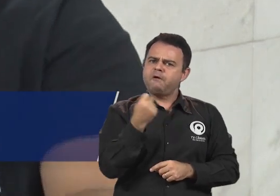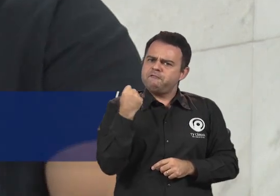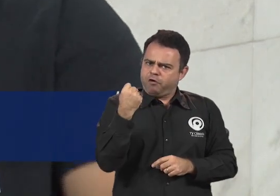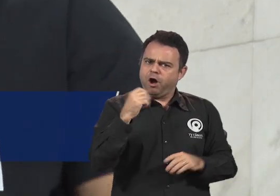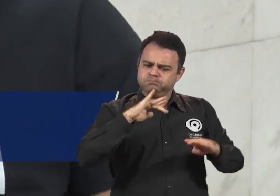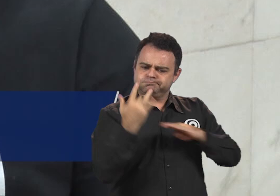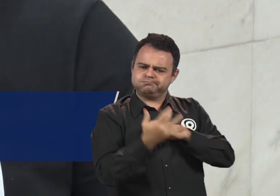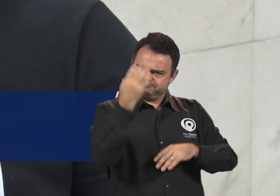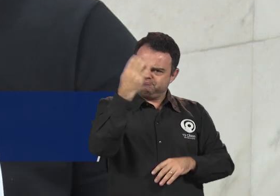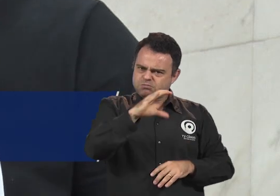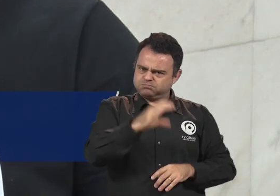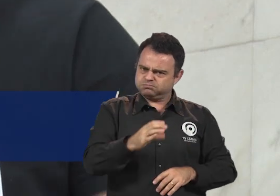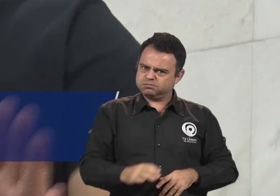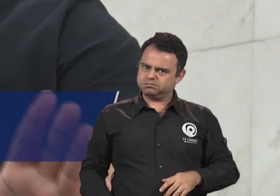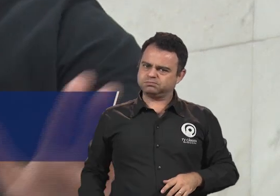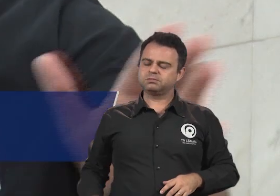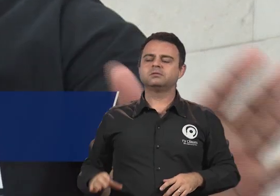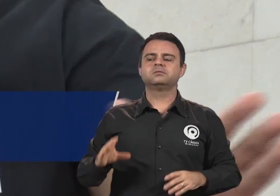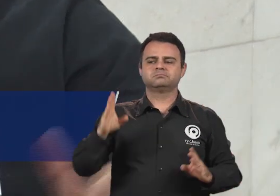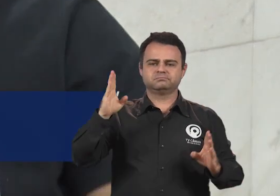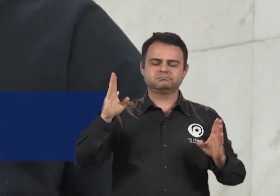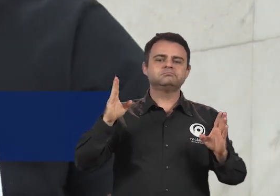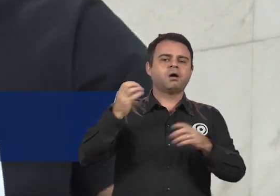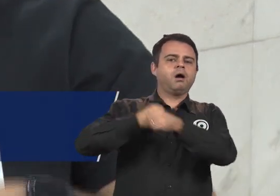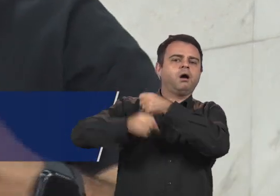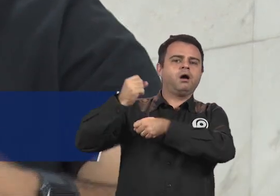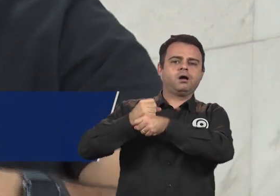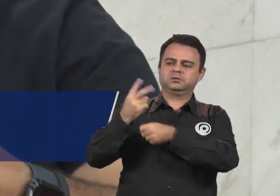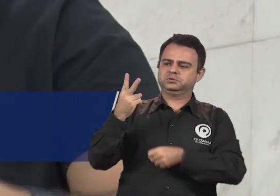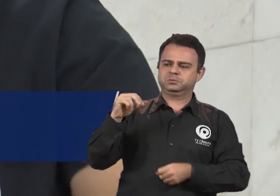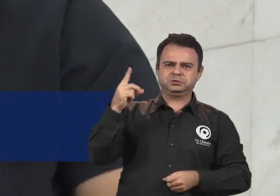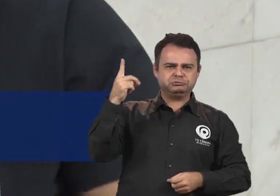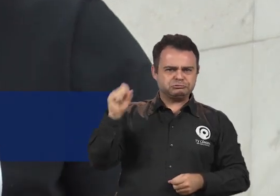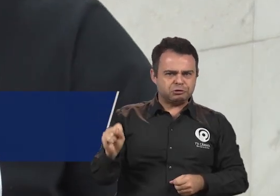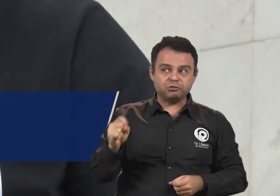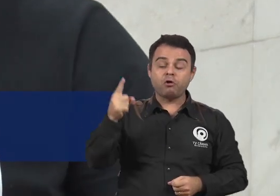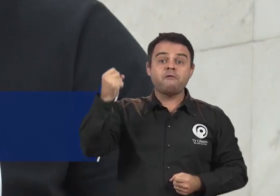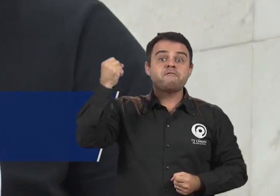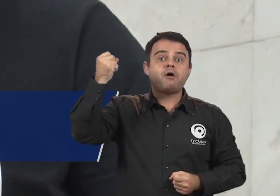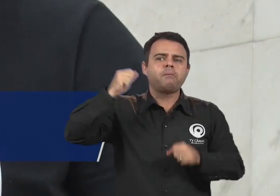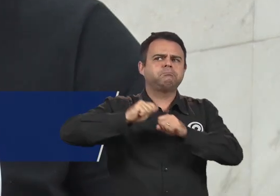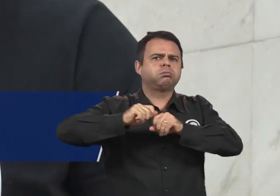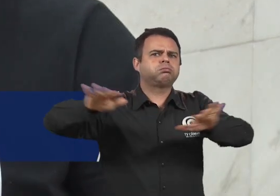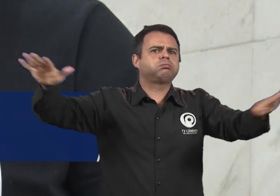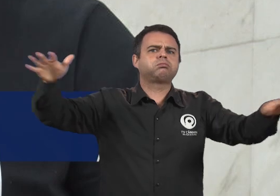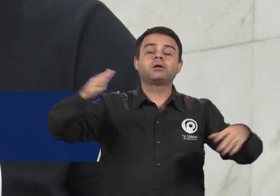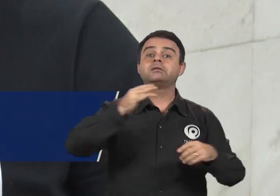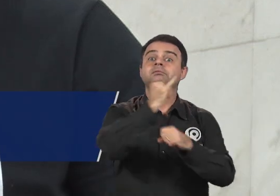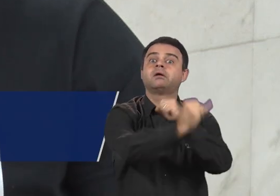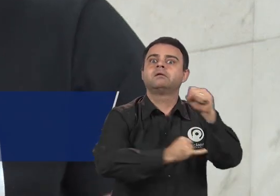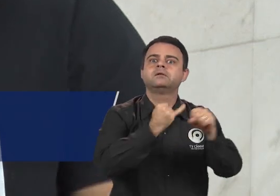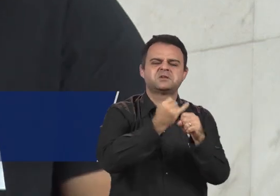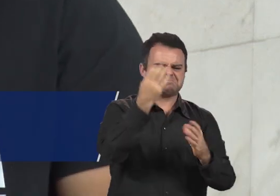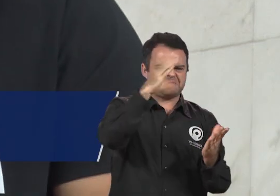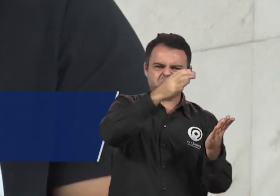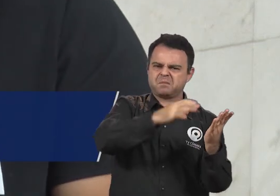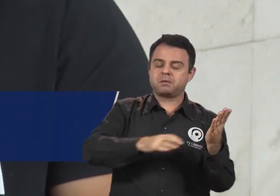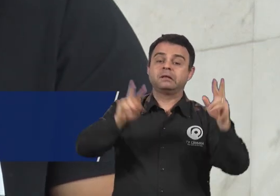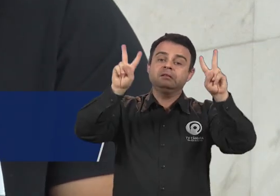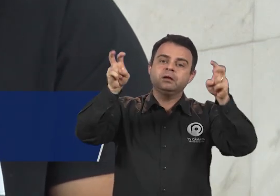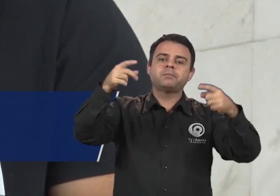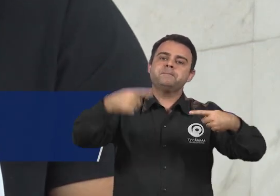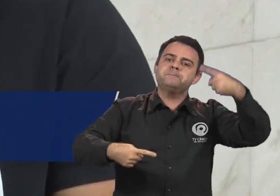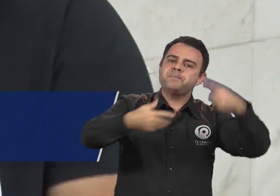política vem mudando nesse sentido. Desde 2018 a gente já via esse movimento e a rede social crescendo